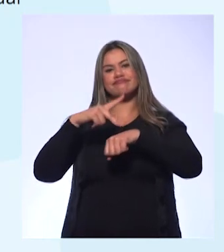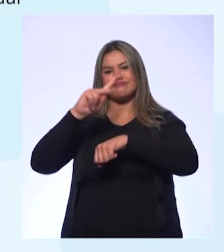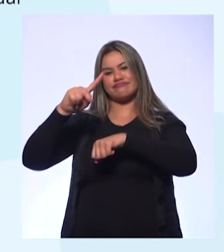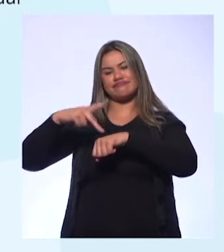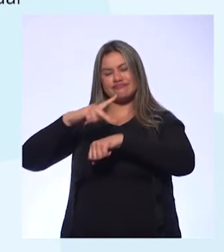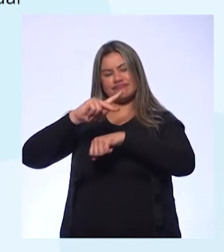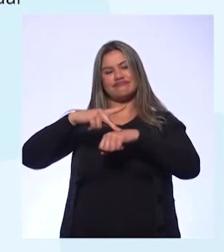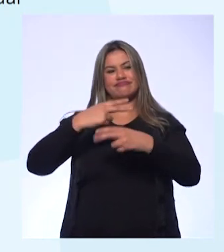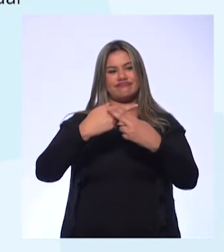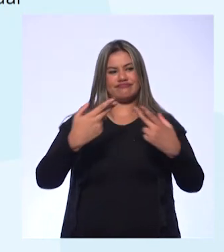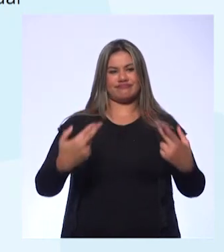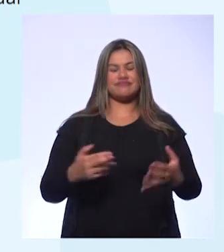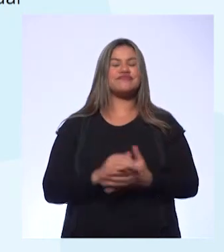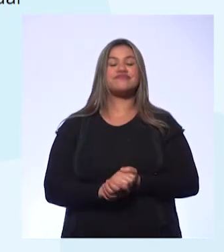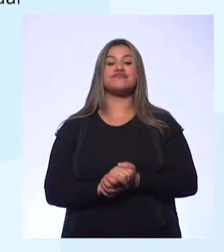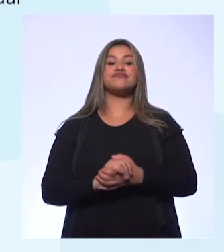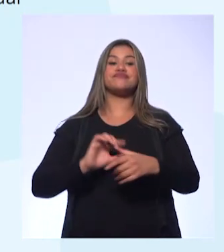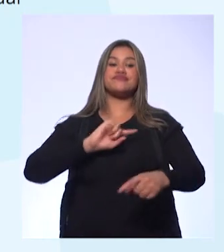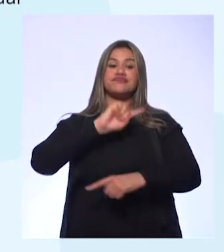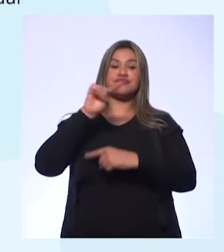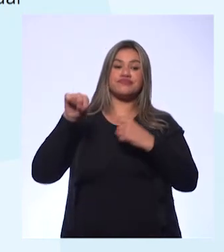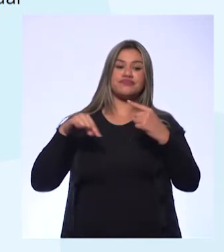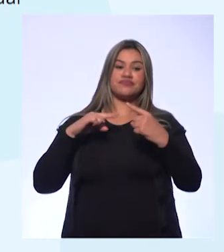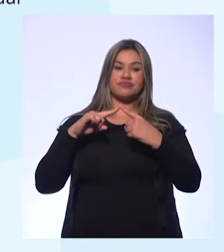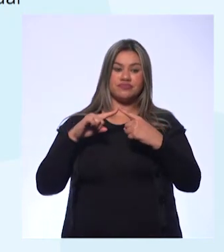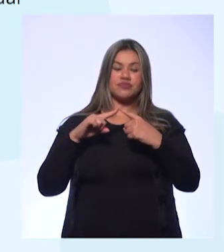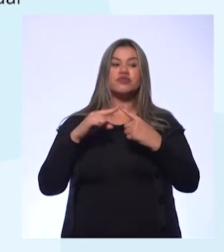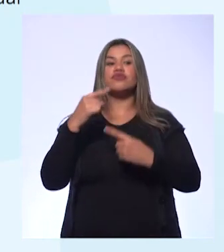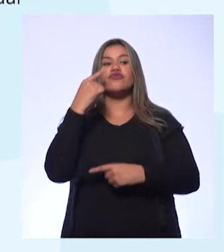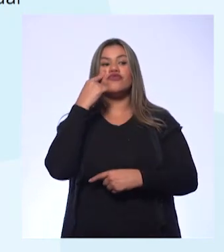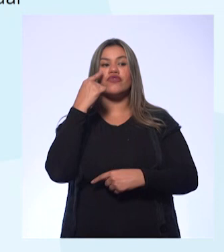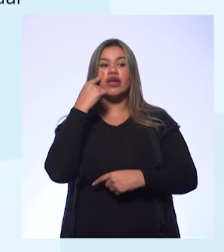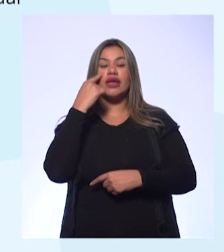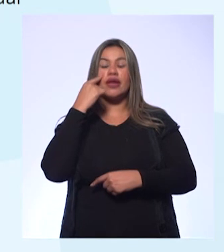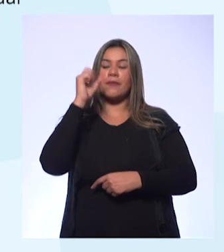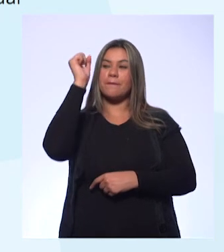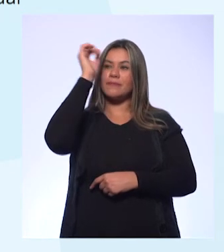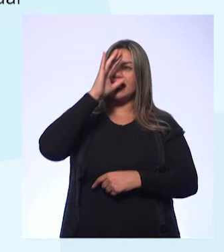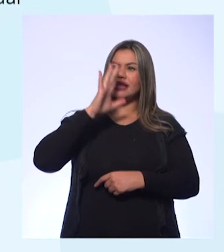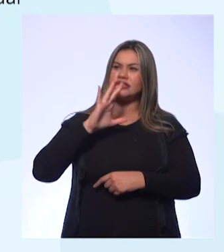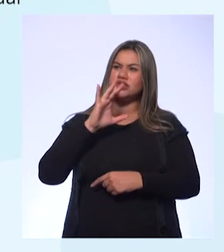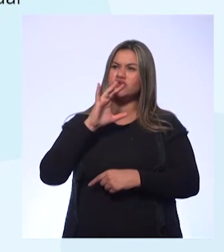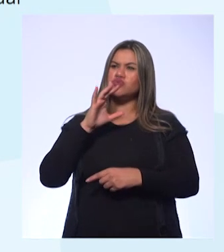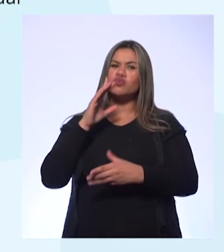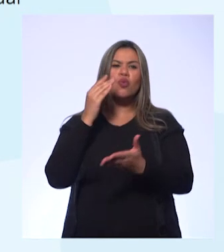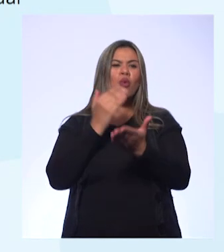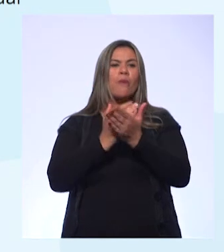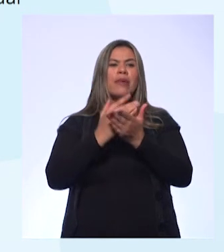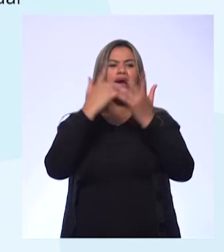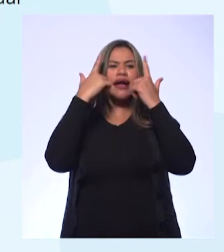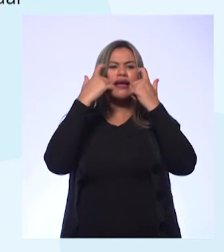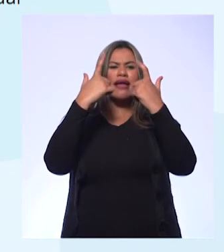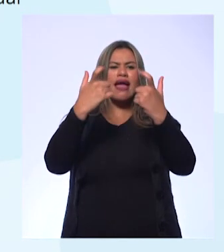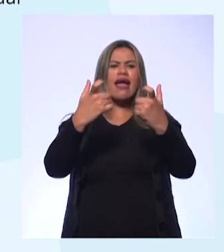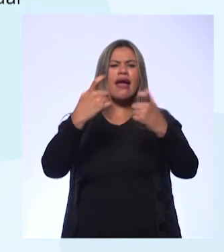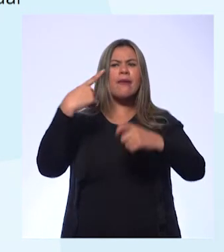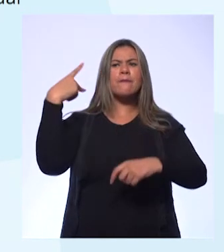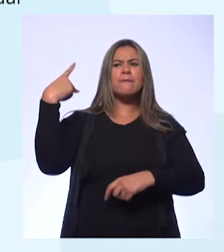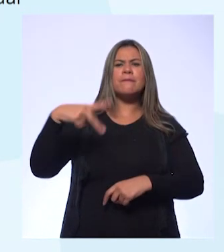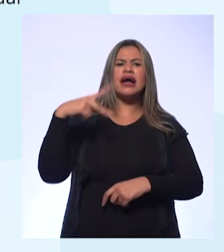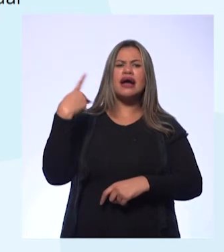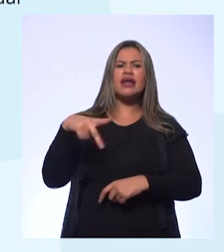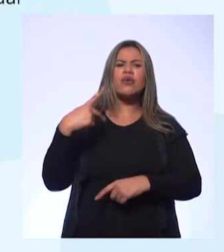objetivo analisar os motivos que envolvem o Brasil que envolveram o Brasil na guerra do Paraguai